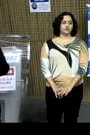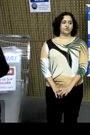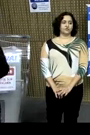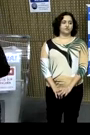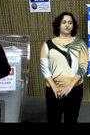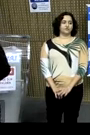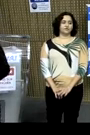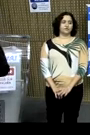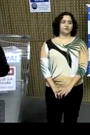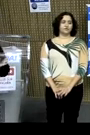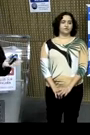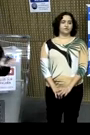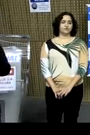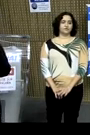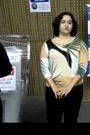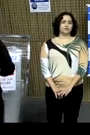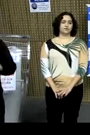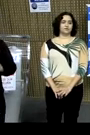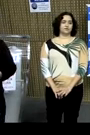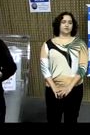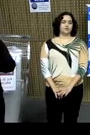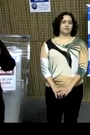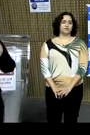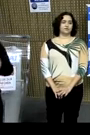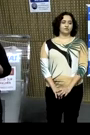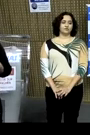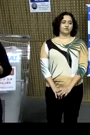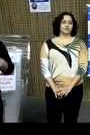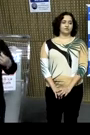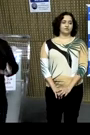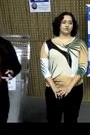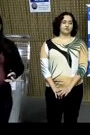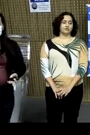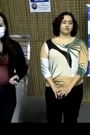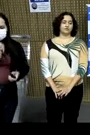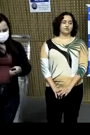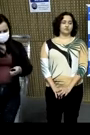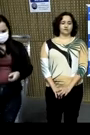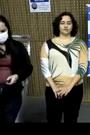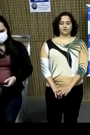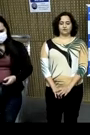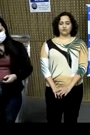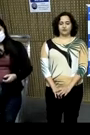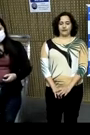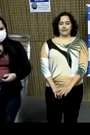consegue captar a gestante ainda naquele primeiro momento de vida para ela poder fazer a consulta.